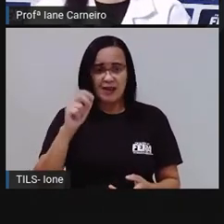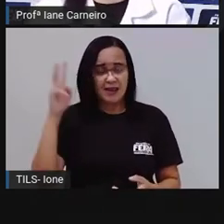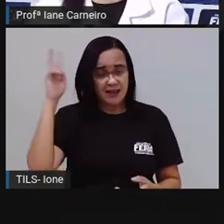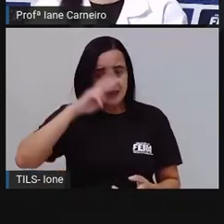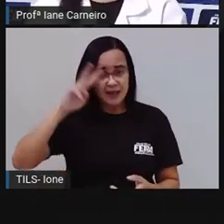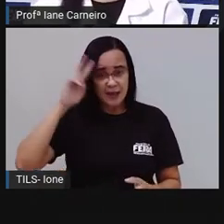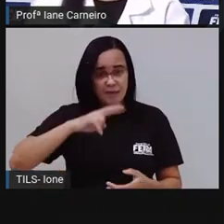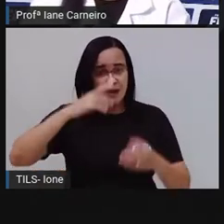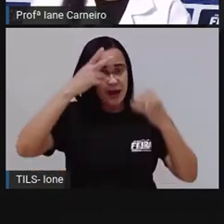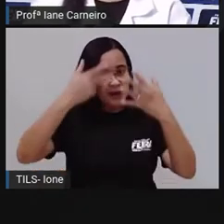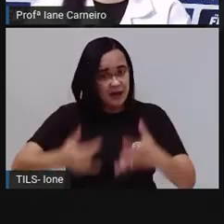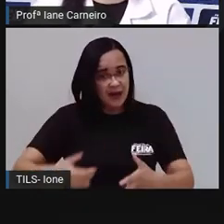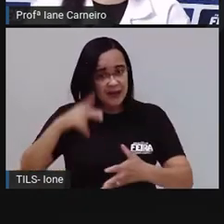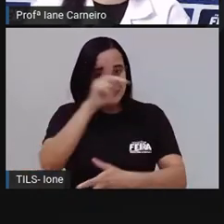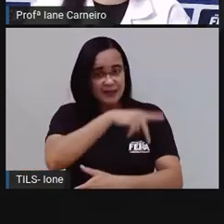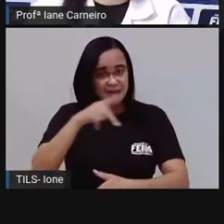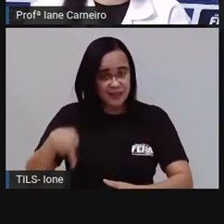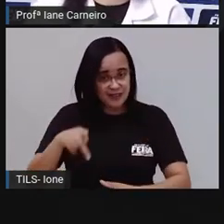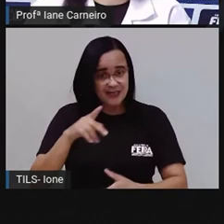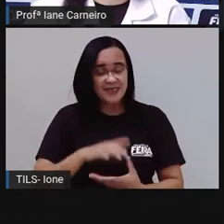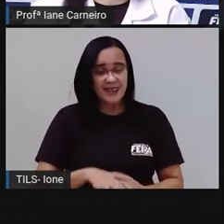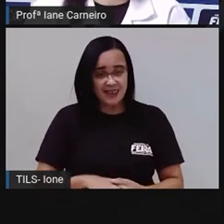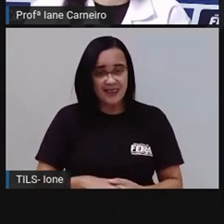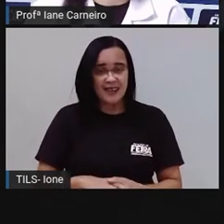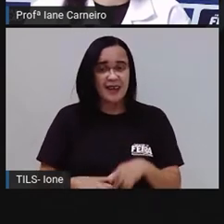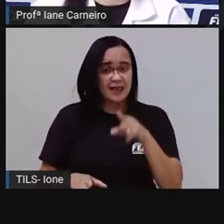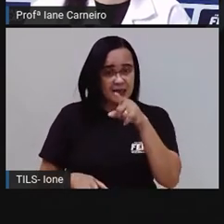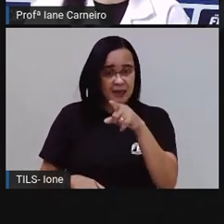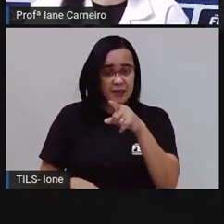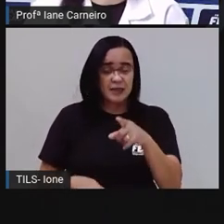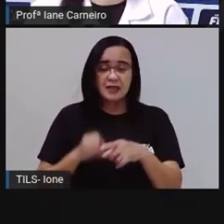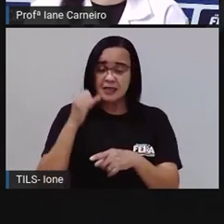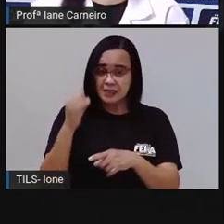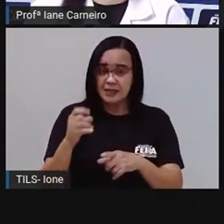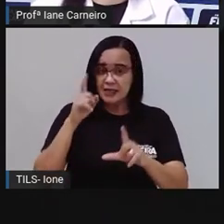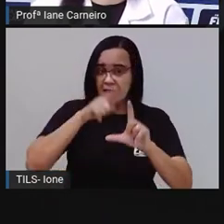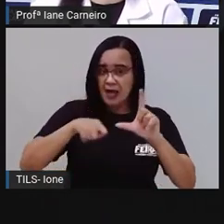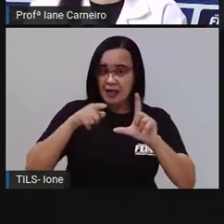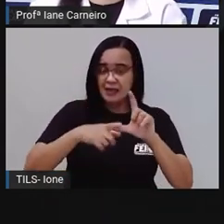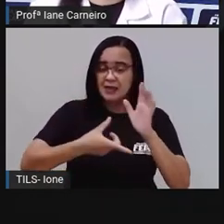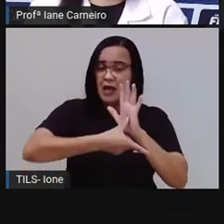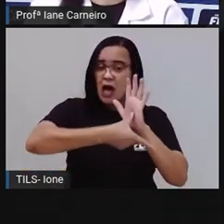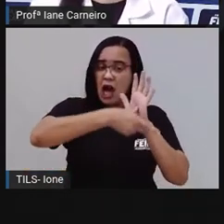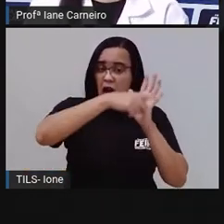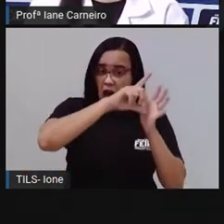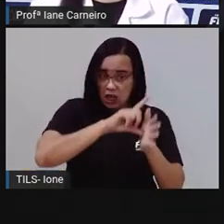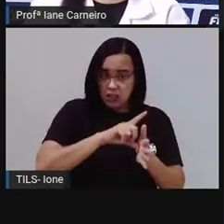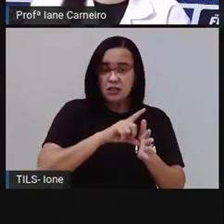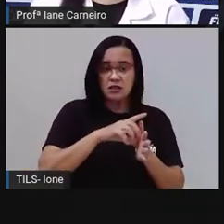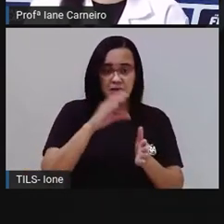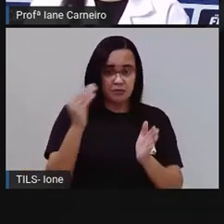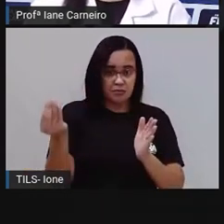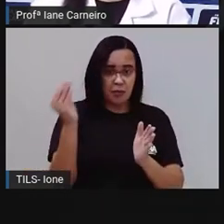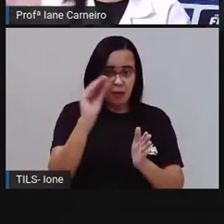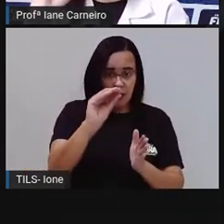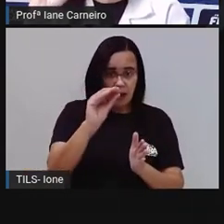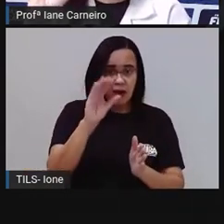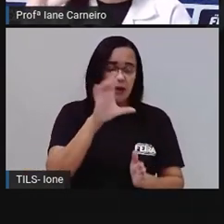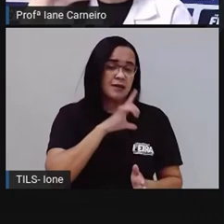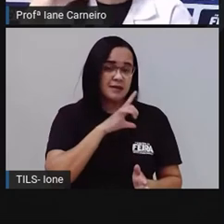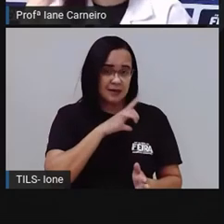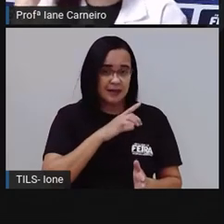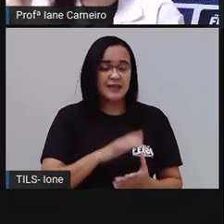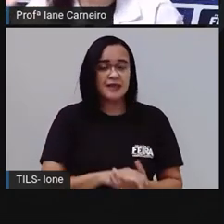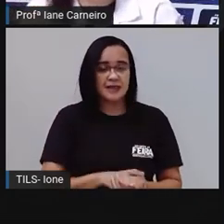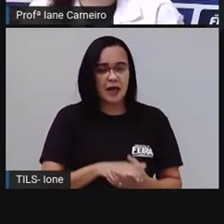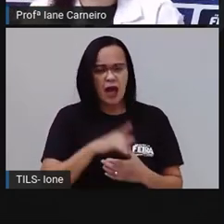falou que isso só vale quando a letra H estiver na frente. Ó. Quando ela estiver entre o C e o U, ela vai ajudar